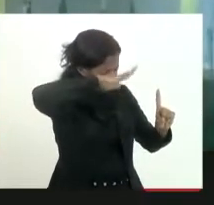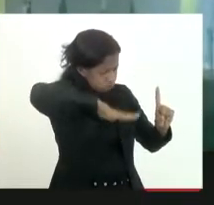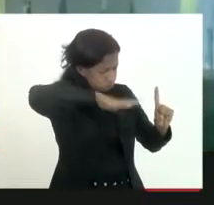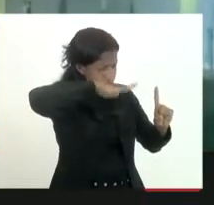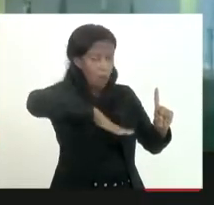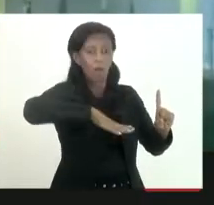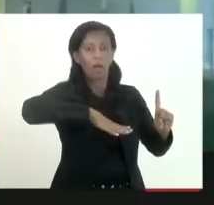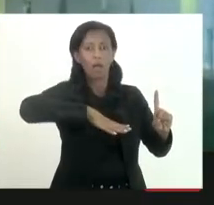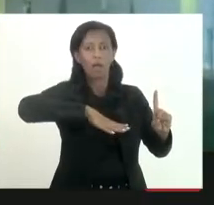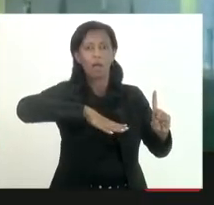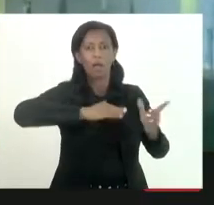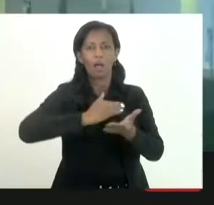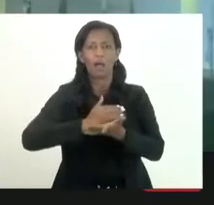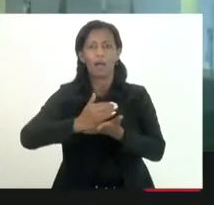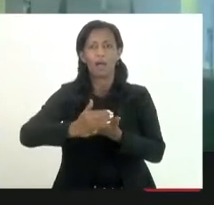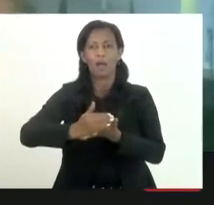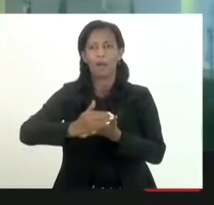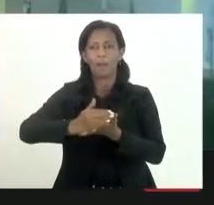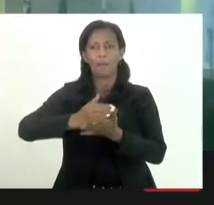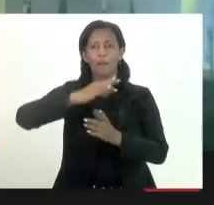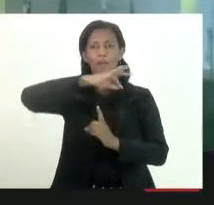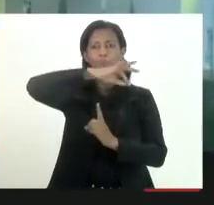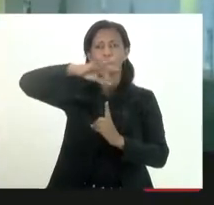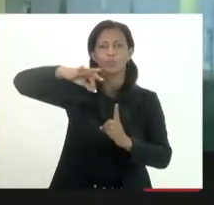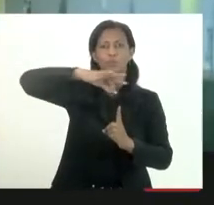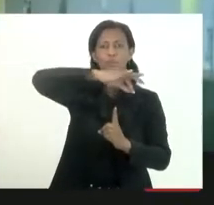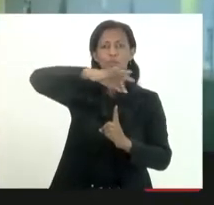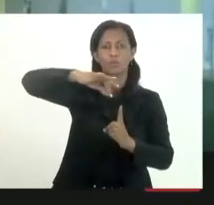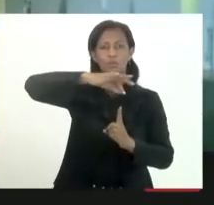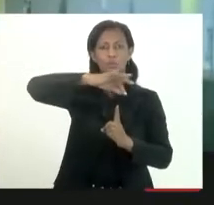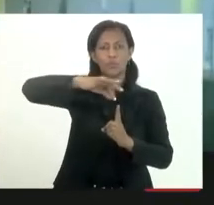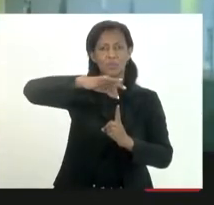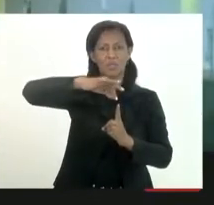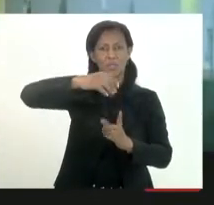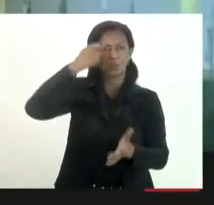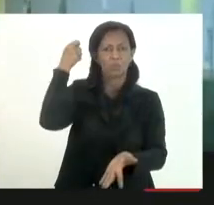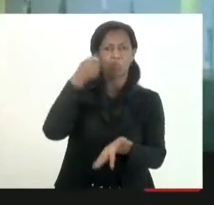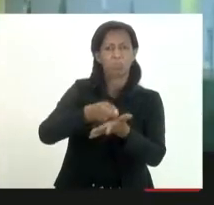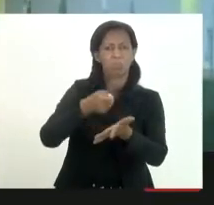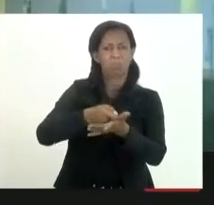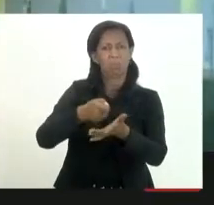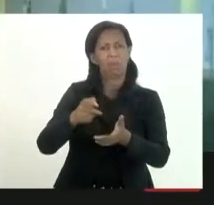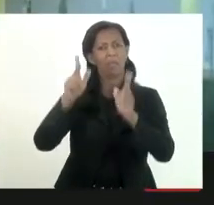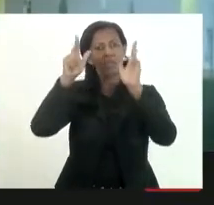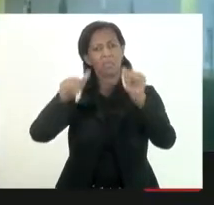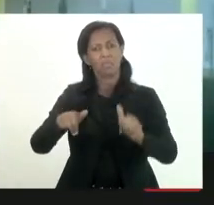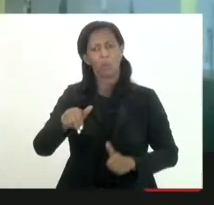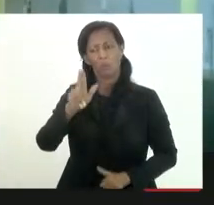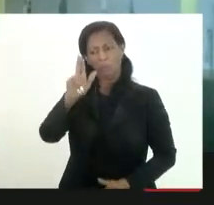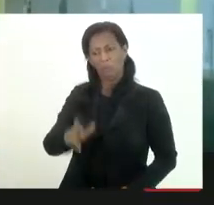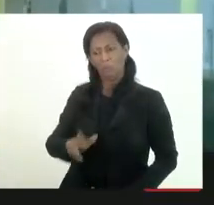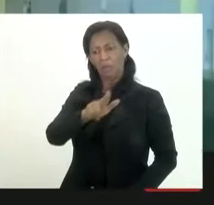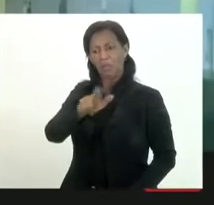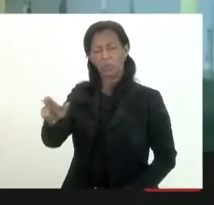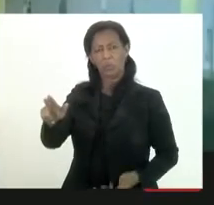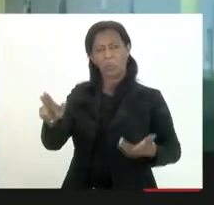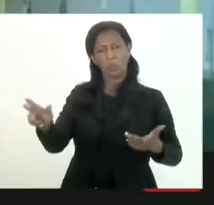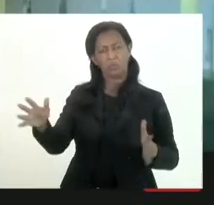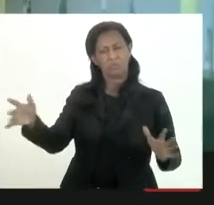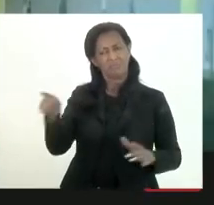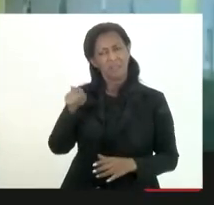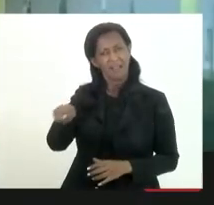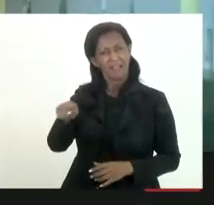dos santos ofertados e impostos pela Igreja Católica. Ali foi